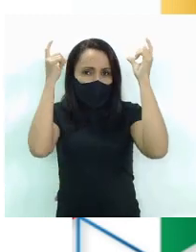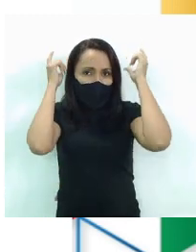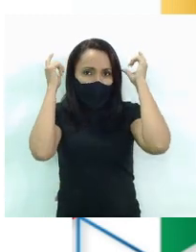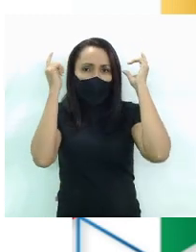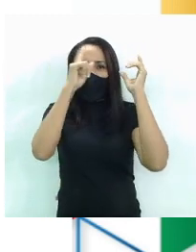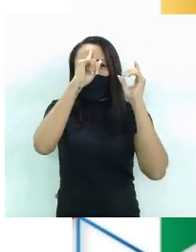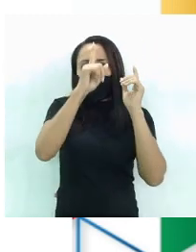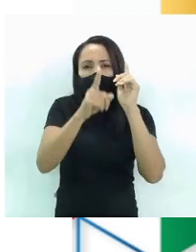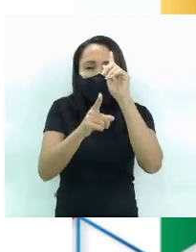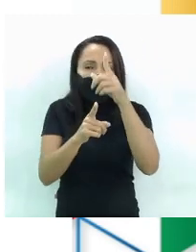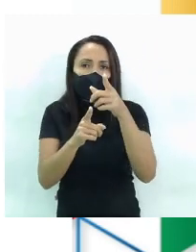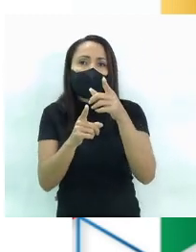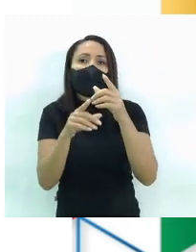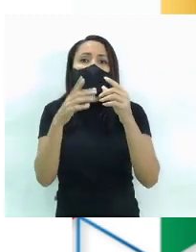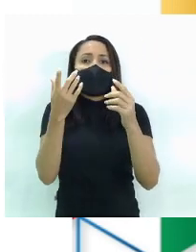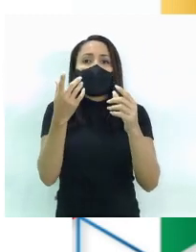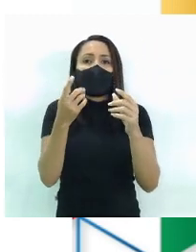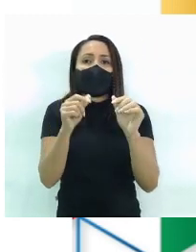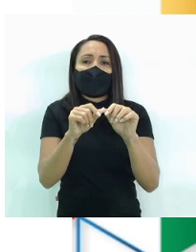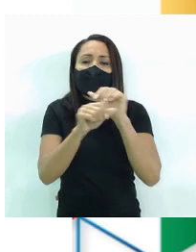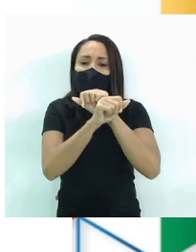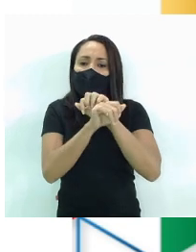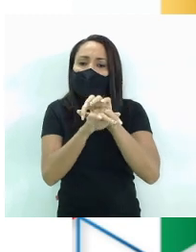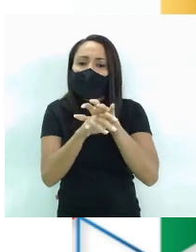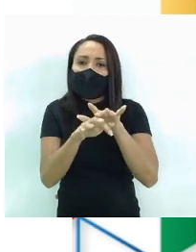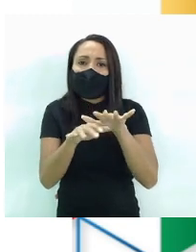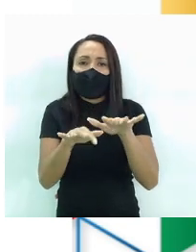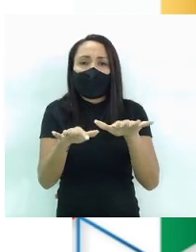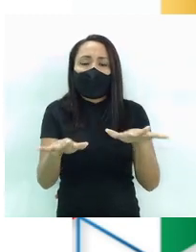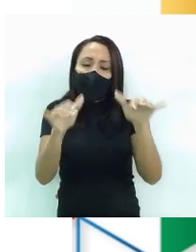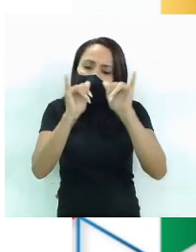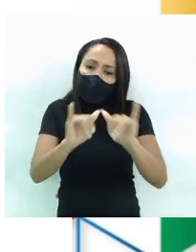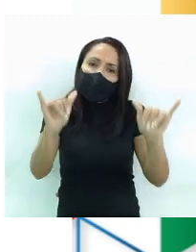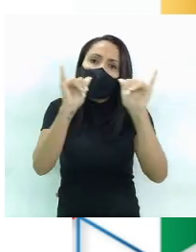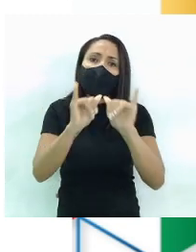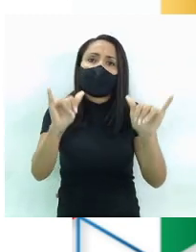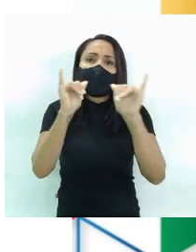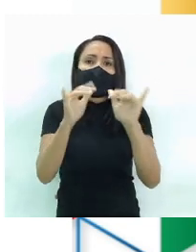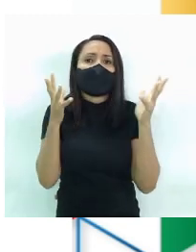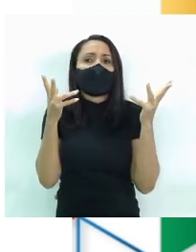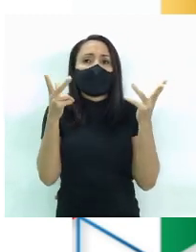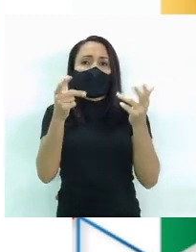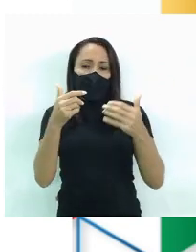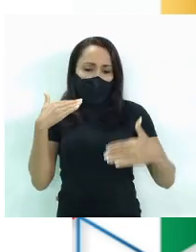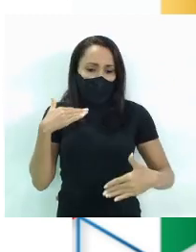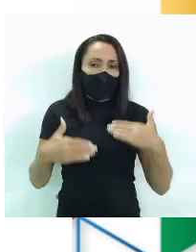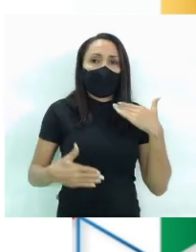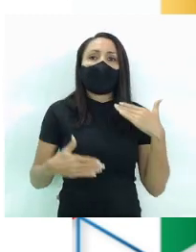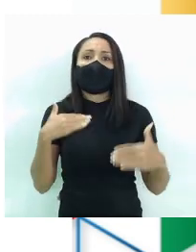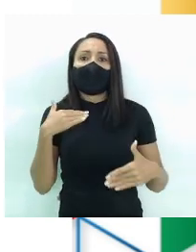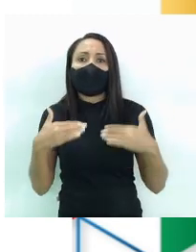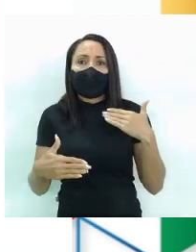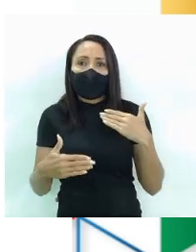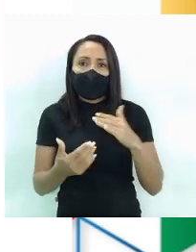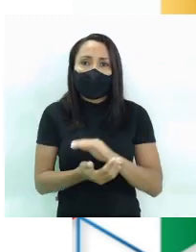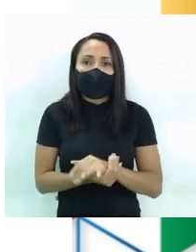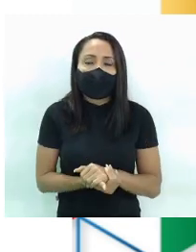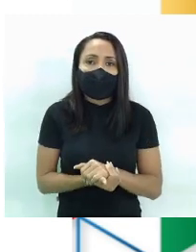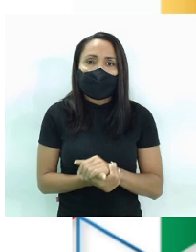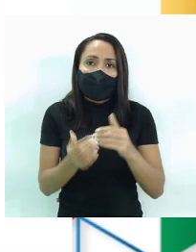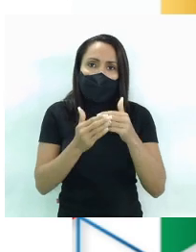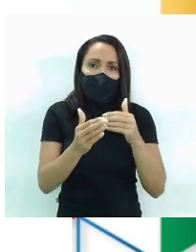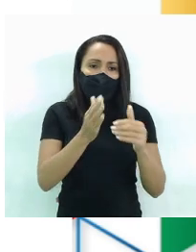a máquina que faz a distribuição das informações, de todo o funcionamento do corpo humano, a batida